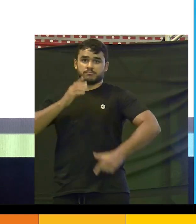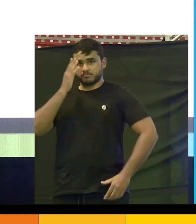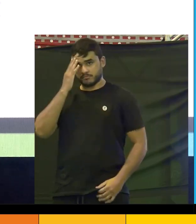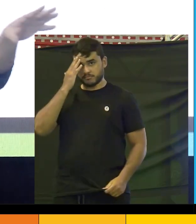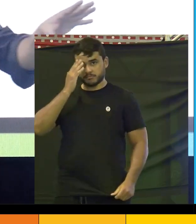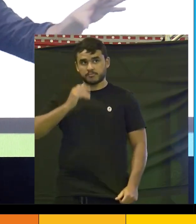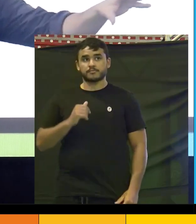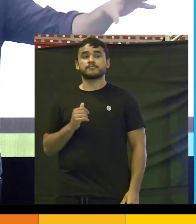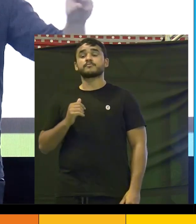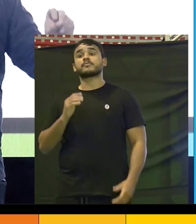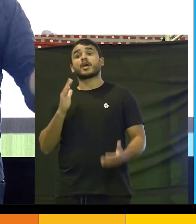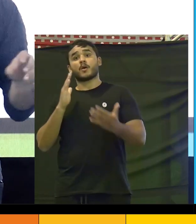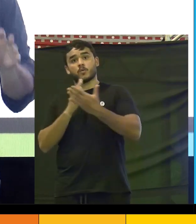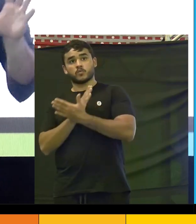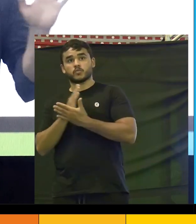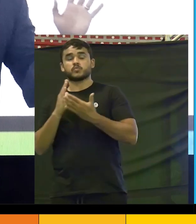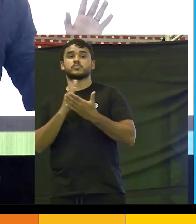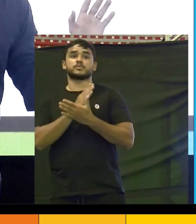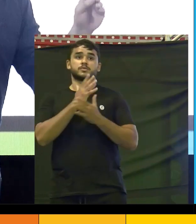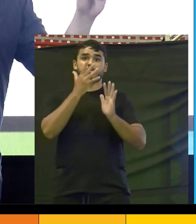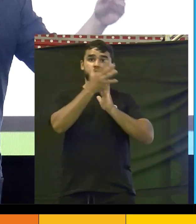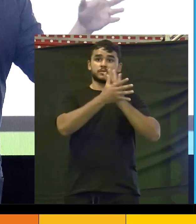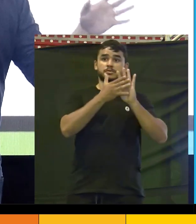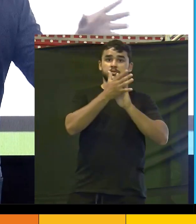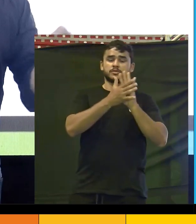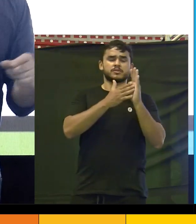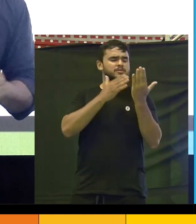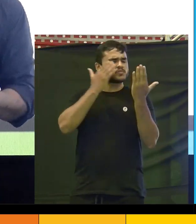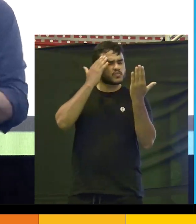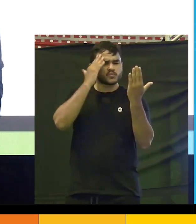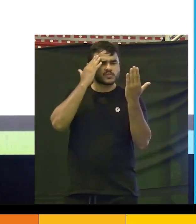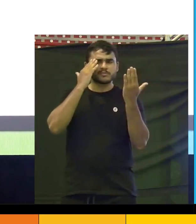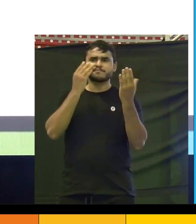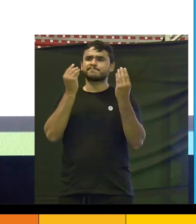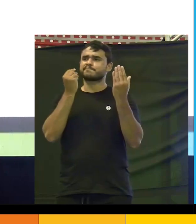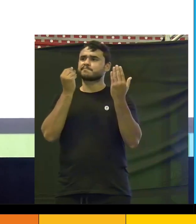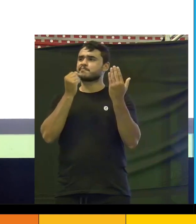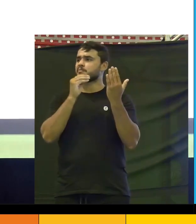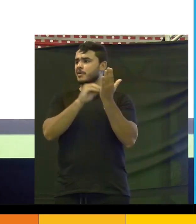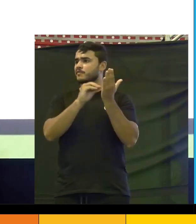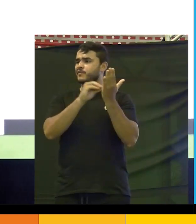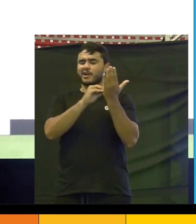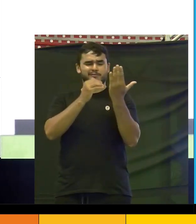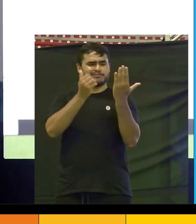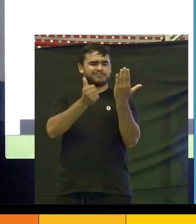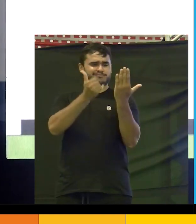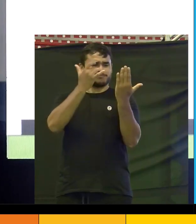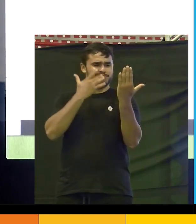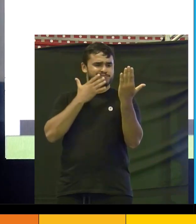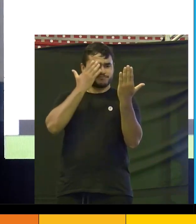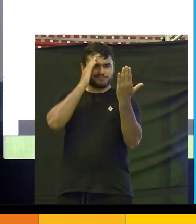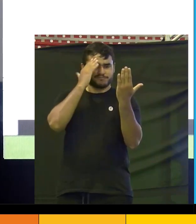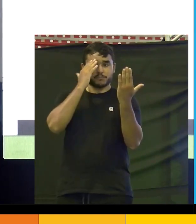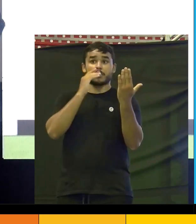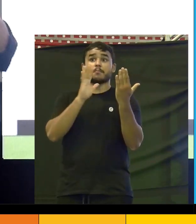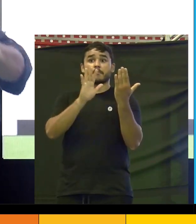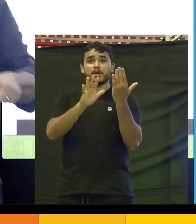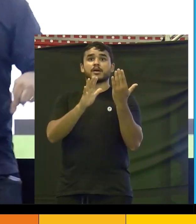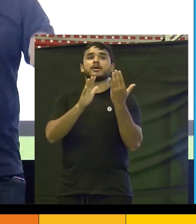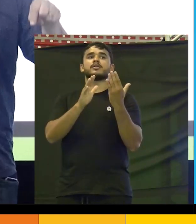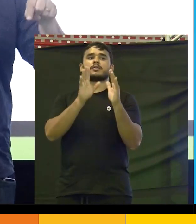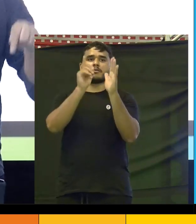Ok? Tem questões, como o Daniel falou, que pode não ter nenhuma relevância. Mas a maioria, gente,